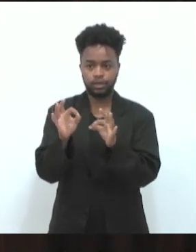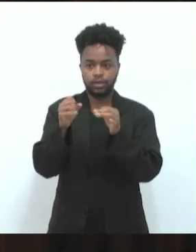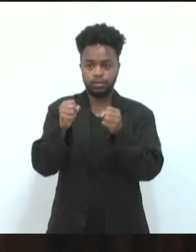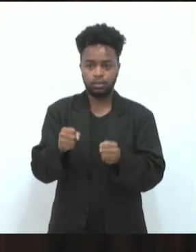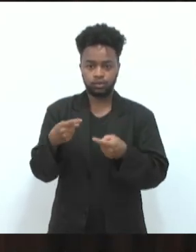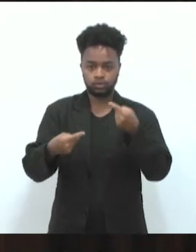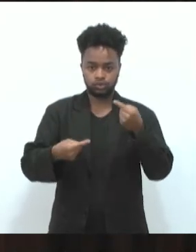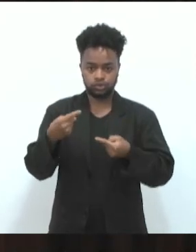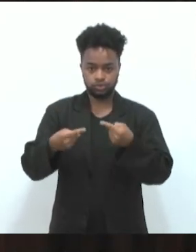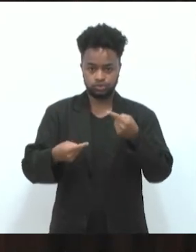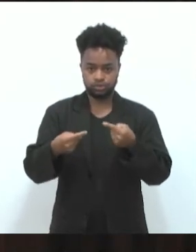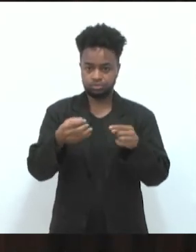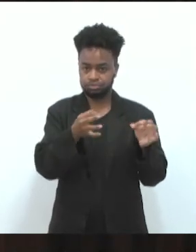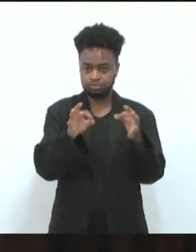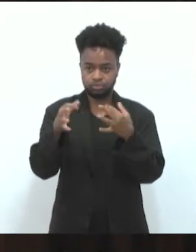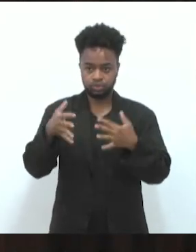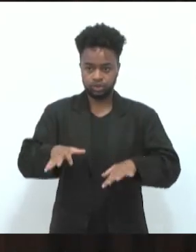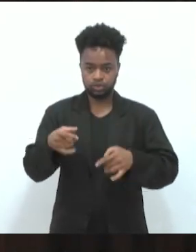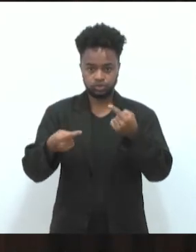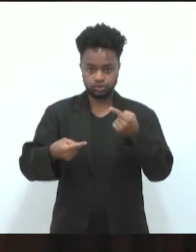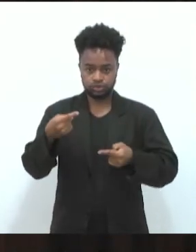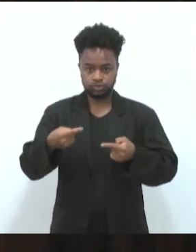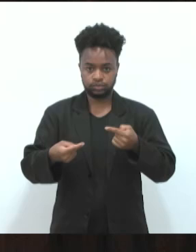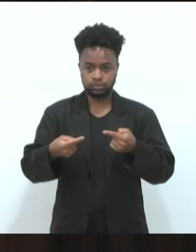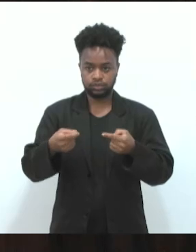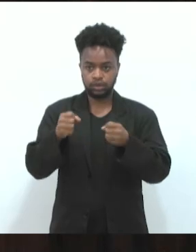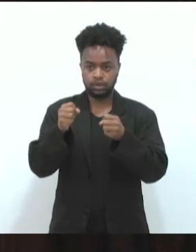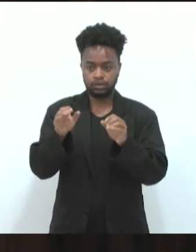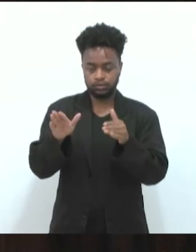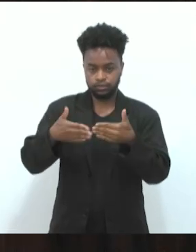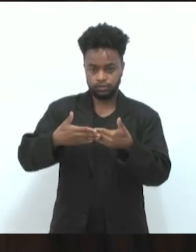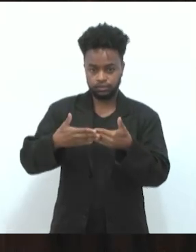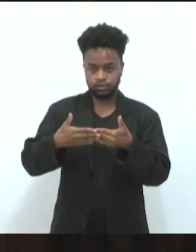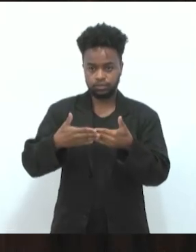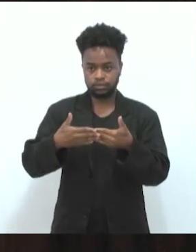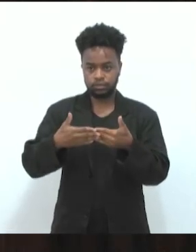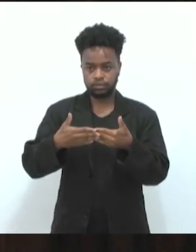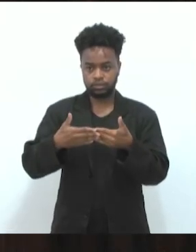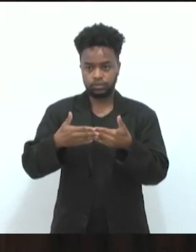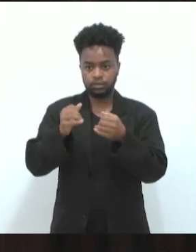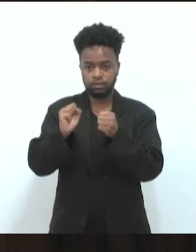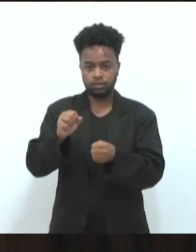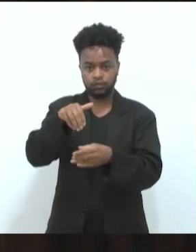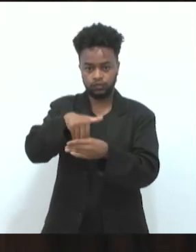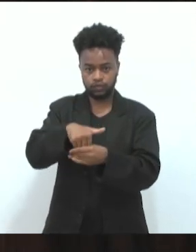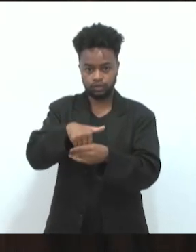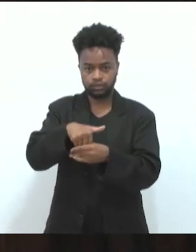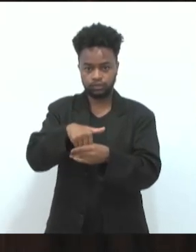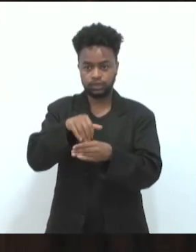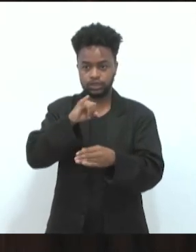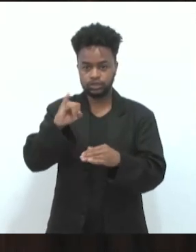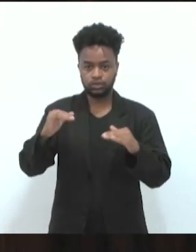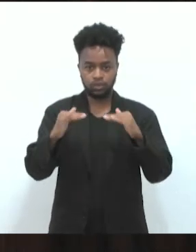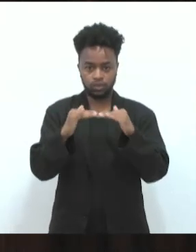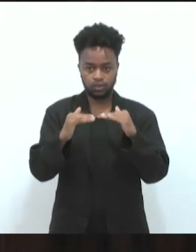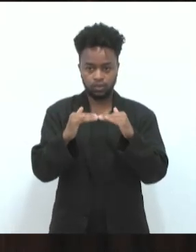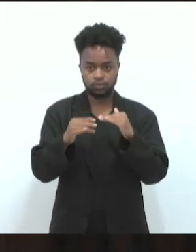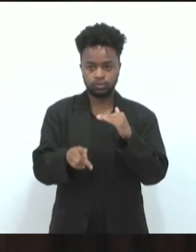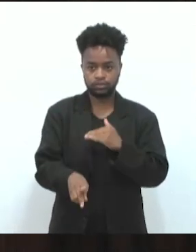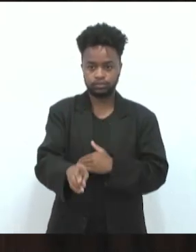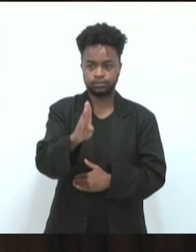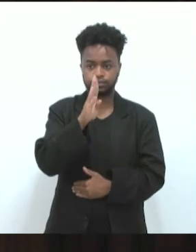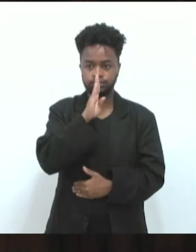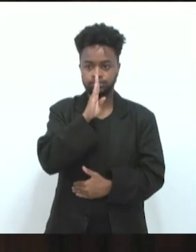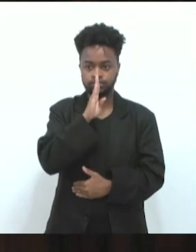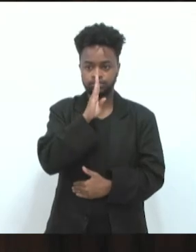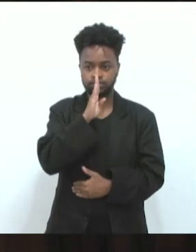Em discussão. Não havendo quem queira discutir, encerrada a discussão. Em votação. Os senhores que aprovam